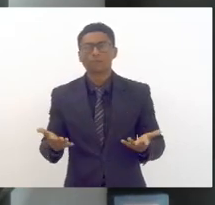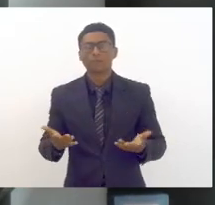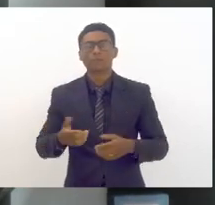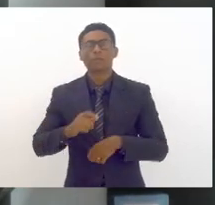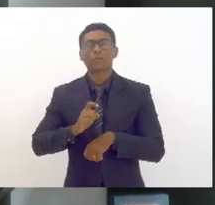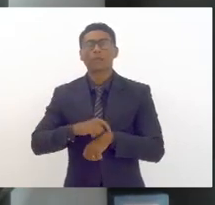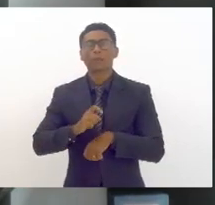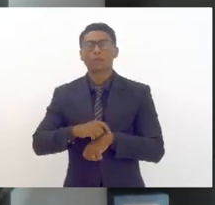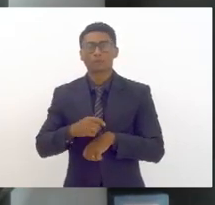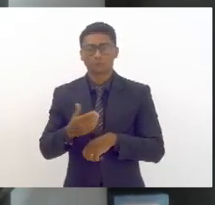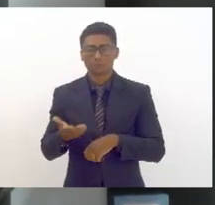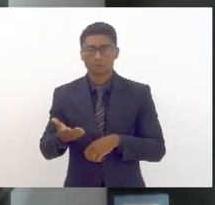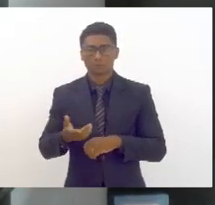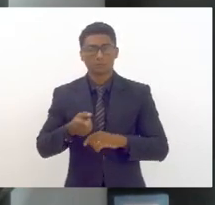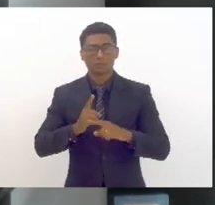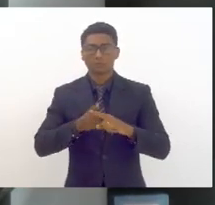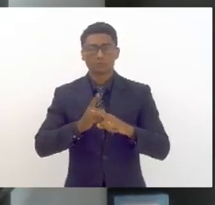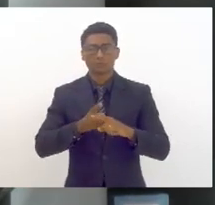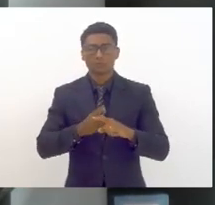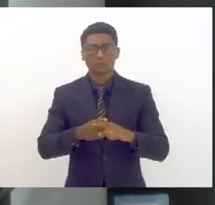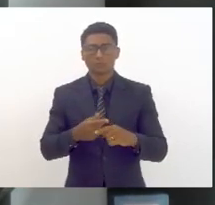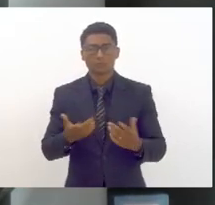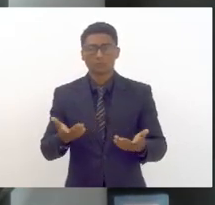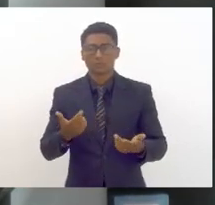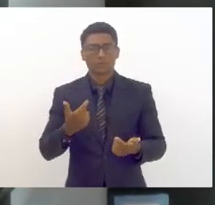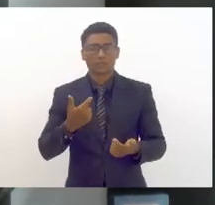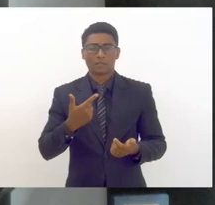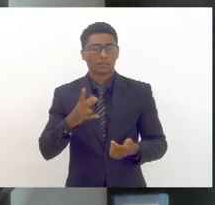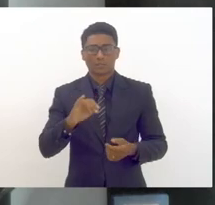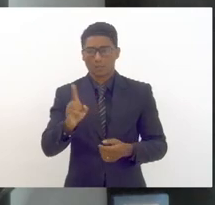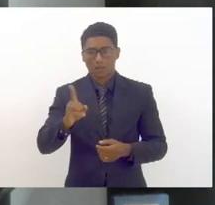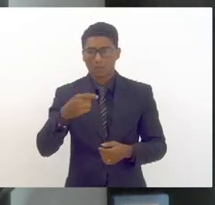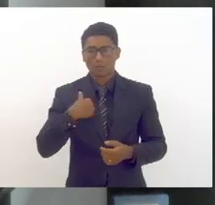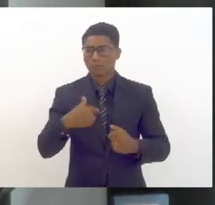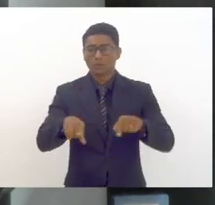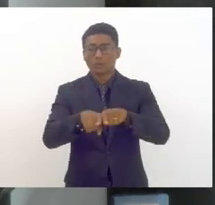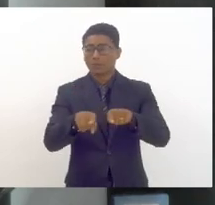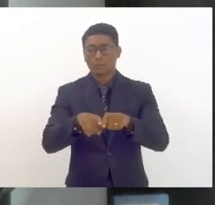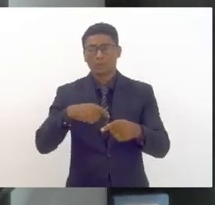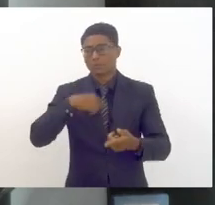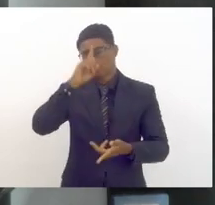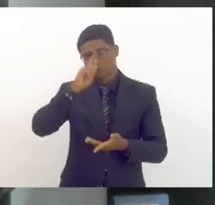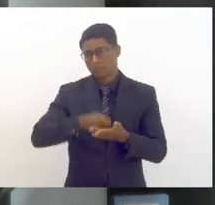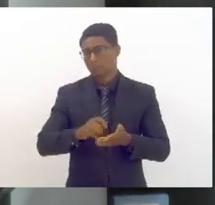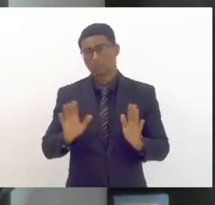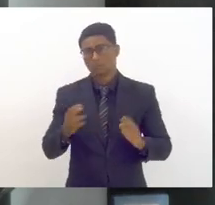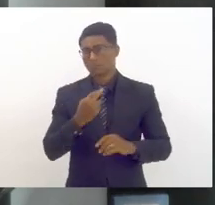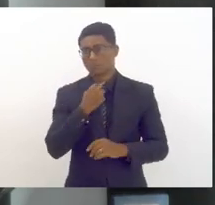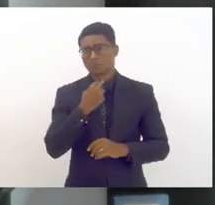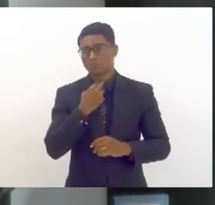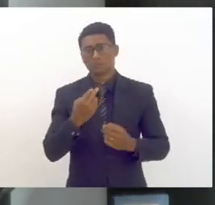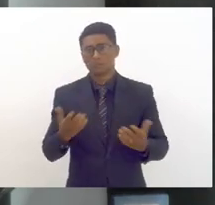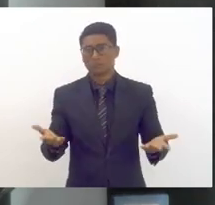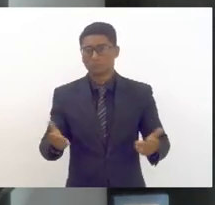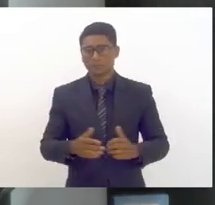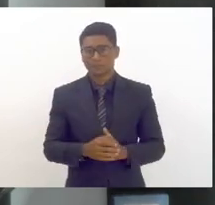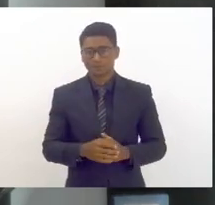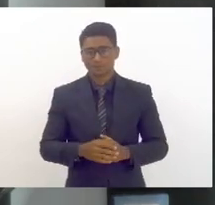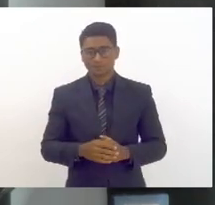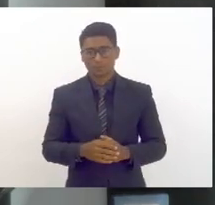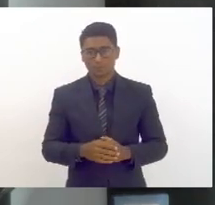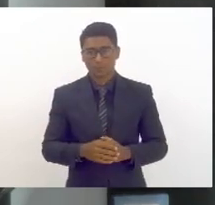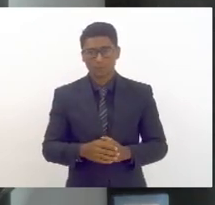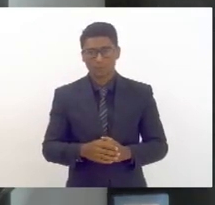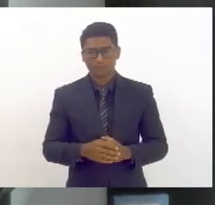prazo que vocês possam? Porque, senão, eu também não posso me movimentar, né, para trabalhar